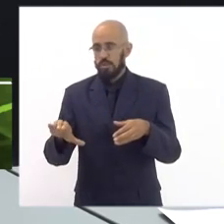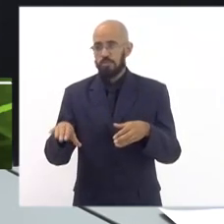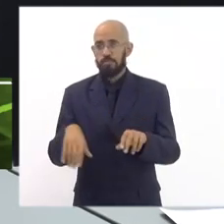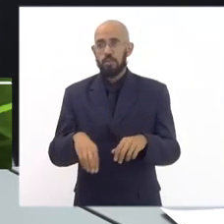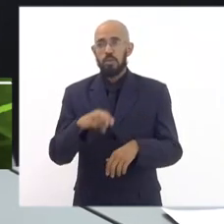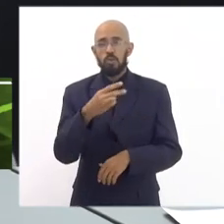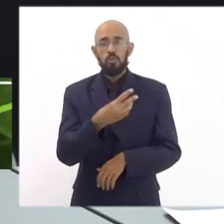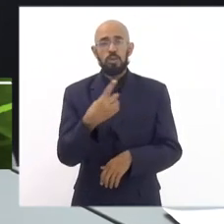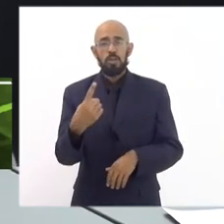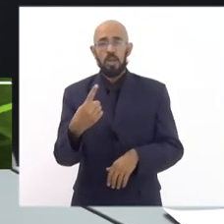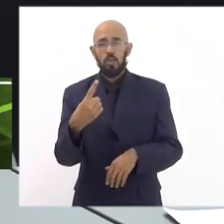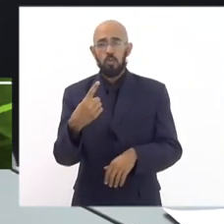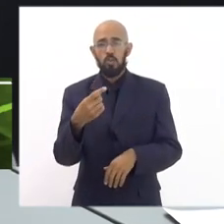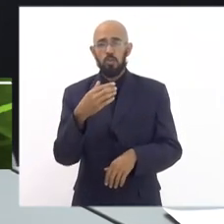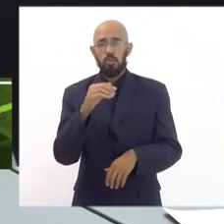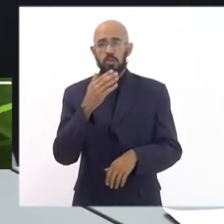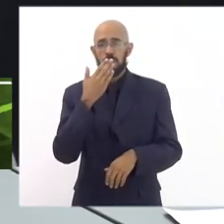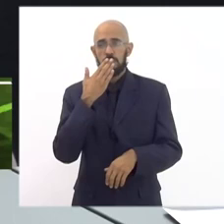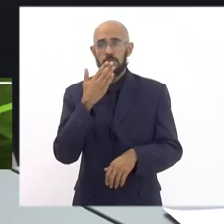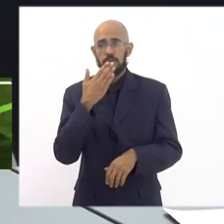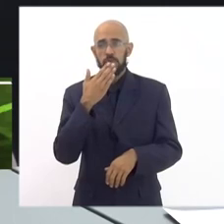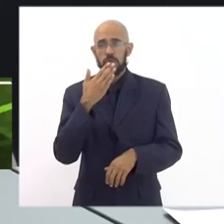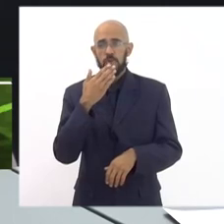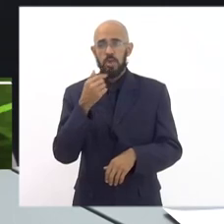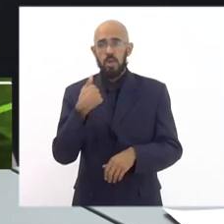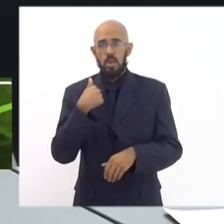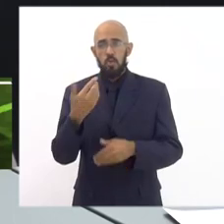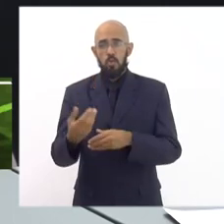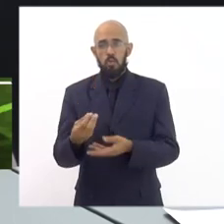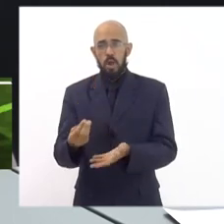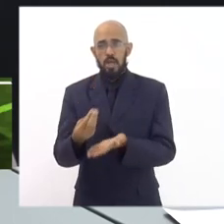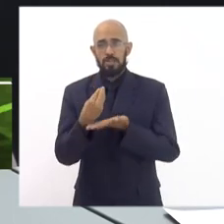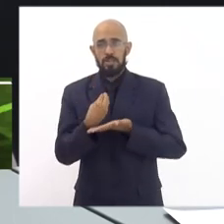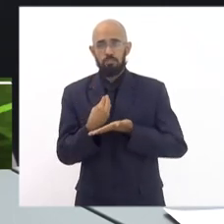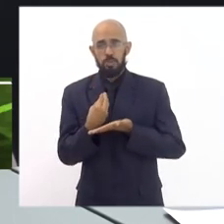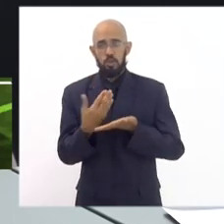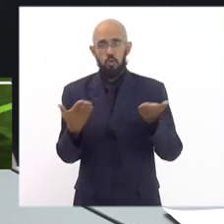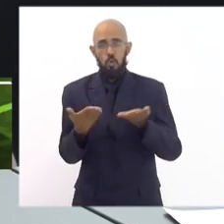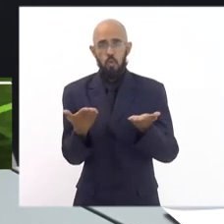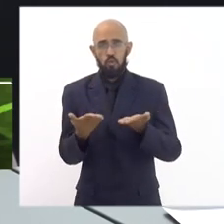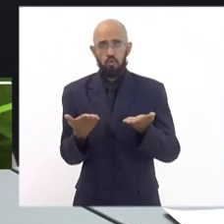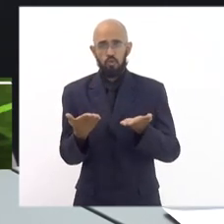Mink, visto que eu recebi no dia de hoje